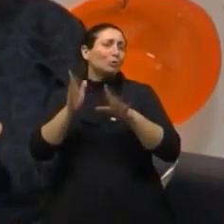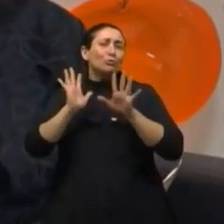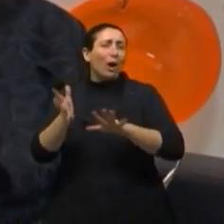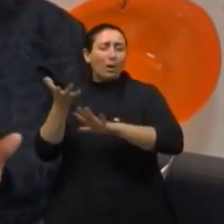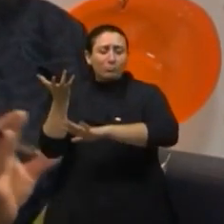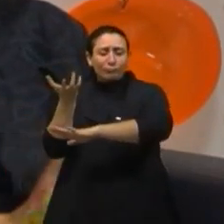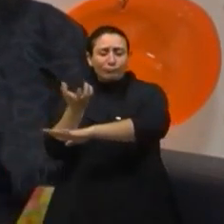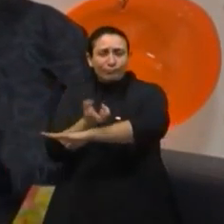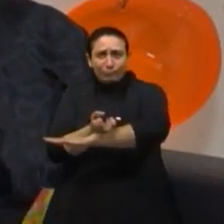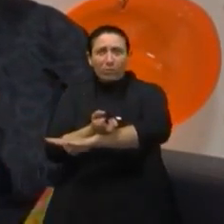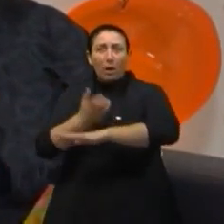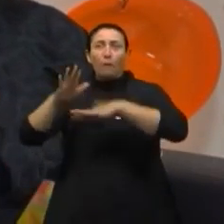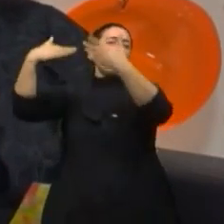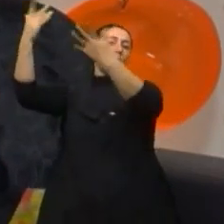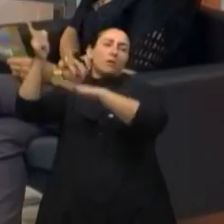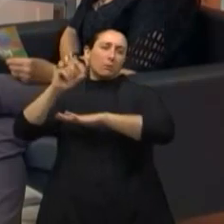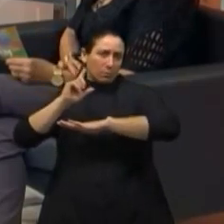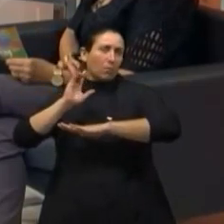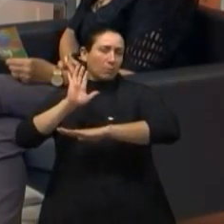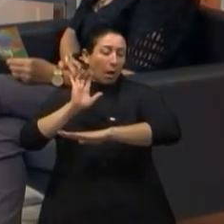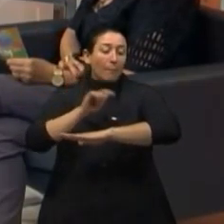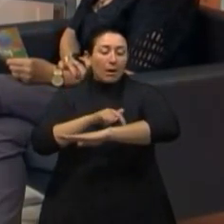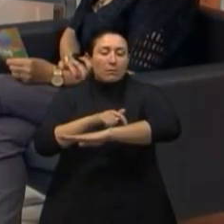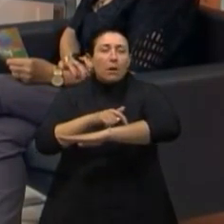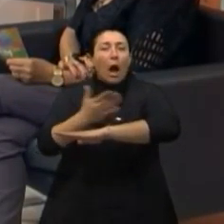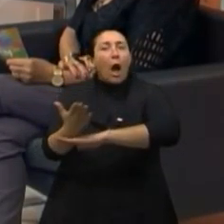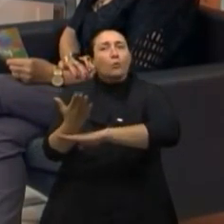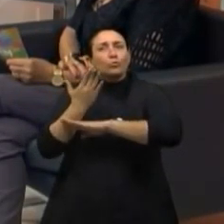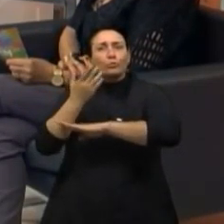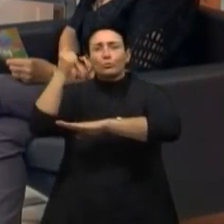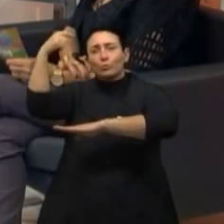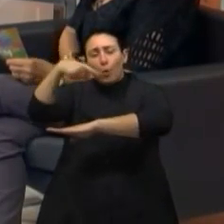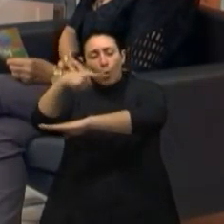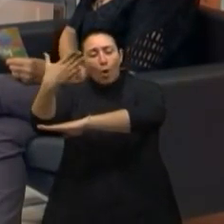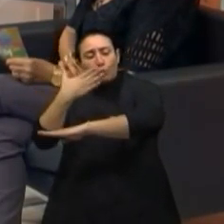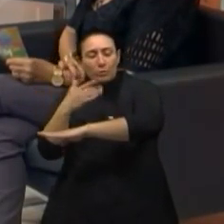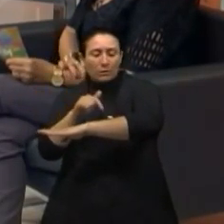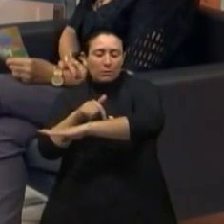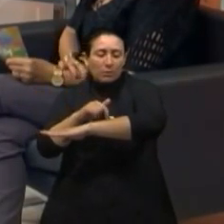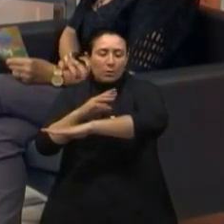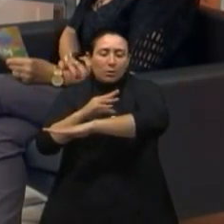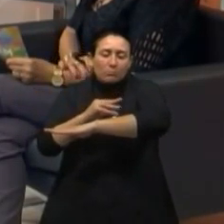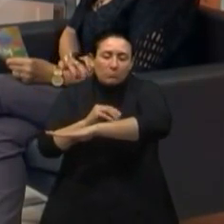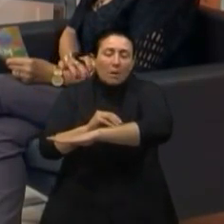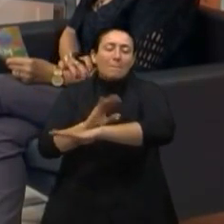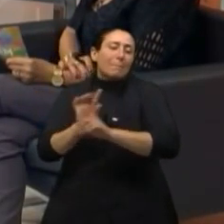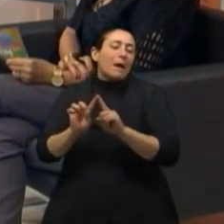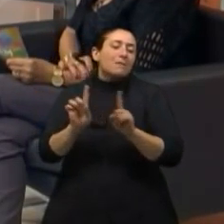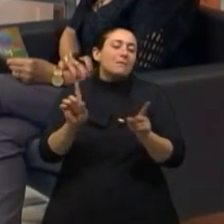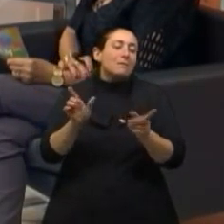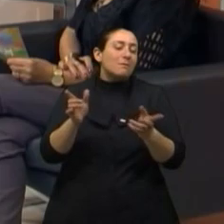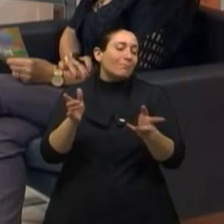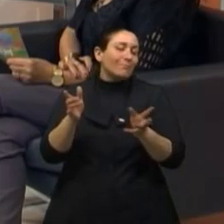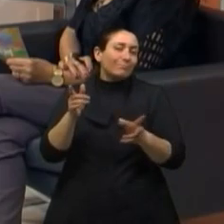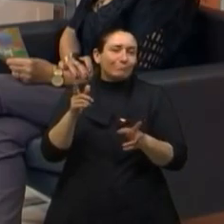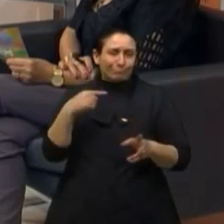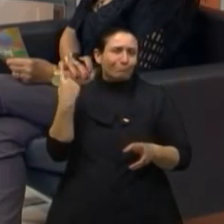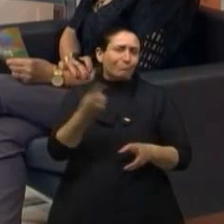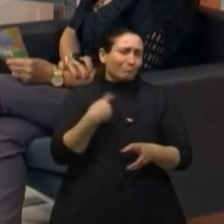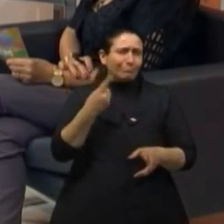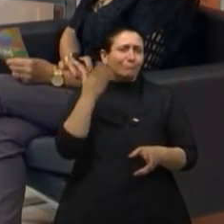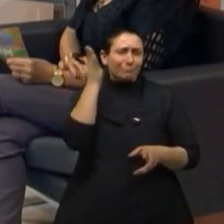evoluir G é já vai evoluir Então isso é é muito bom agora depois eh que começa que